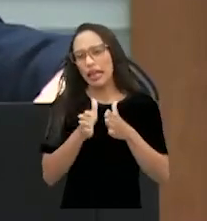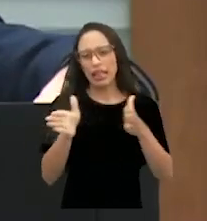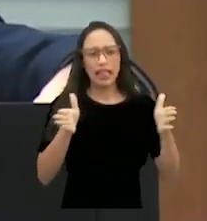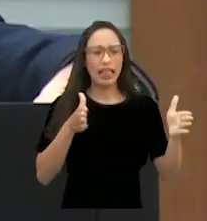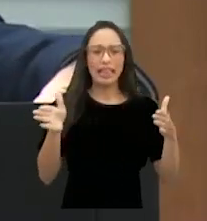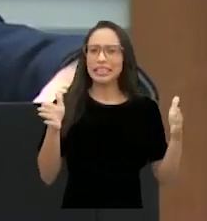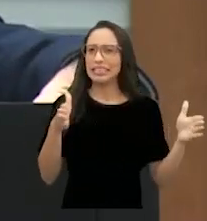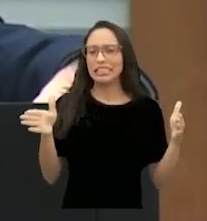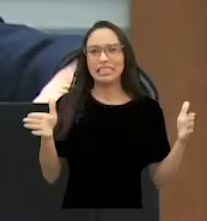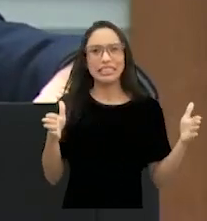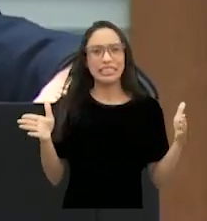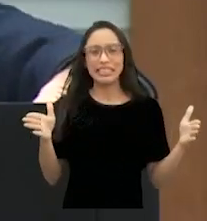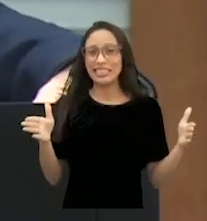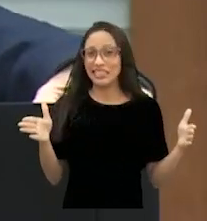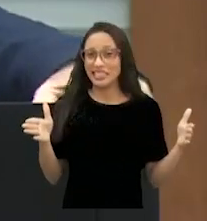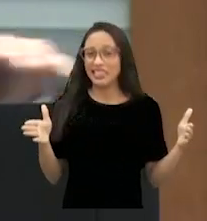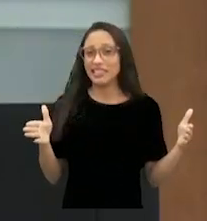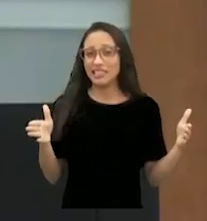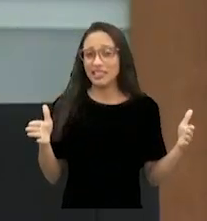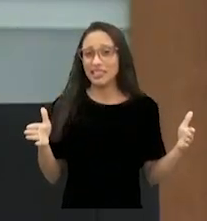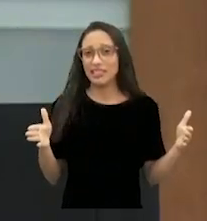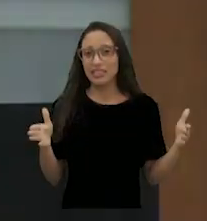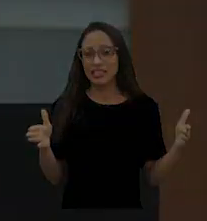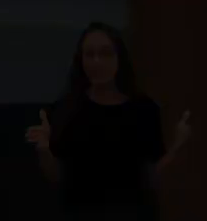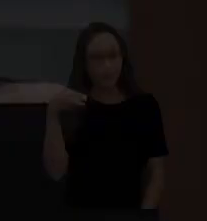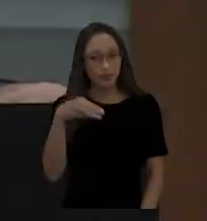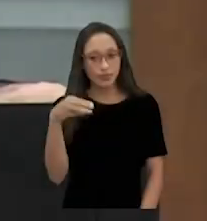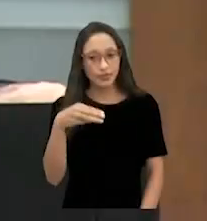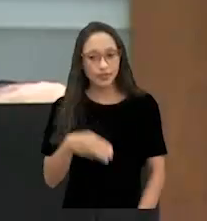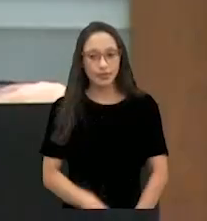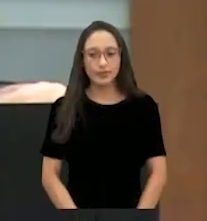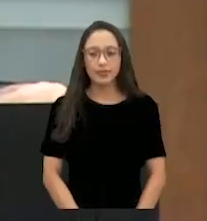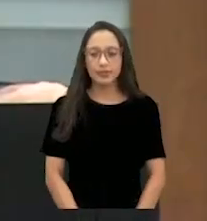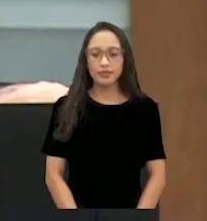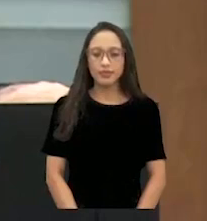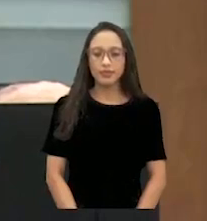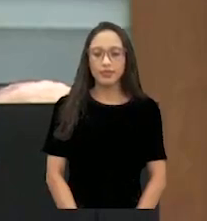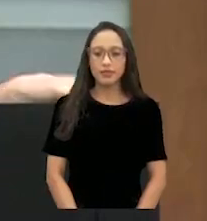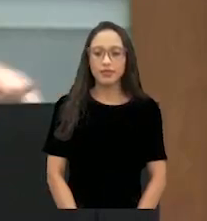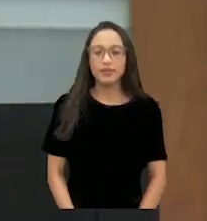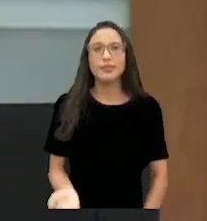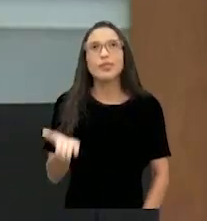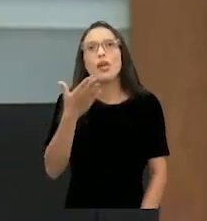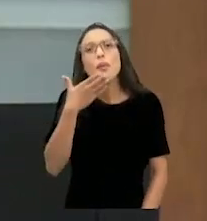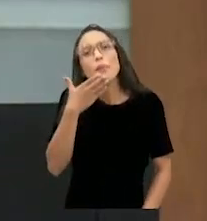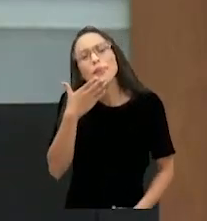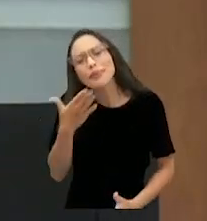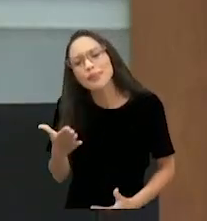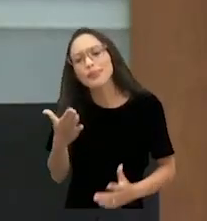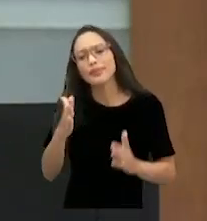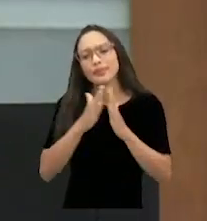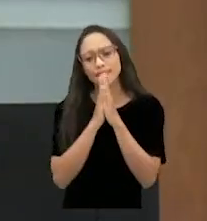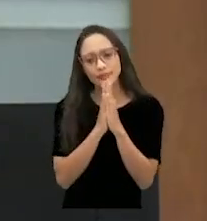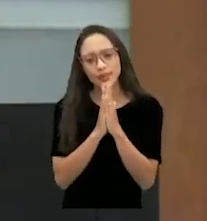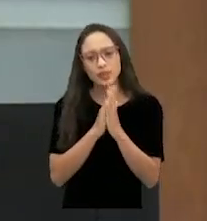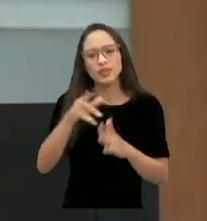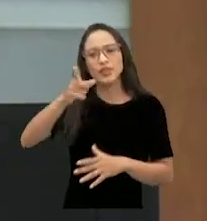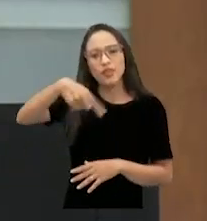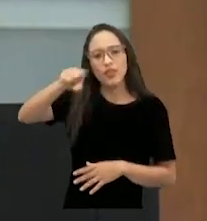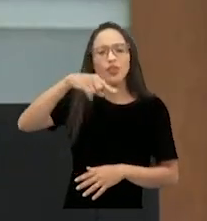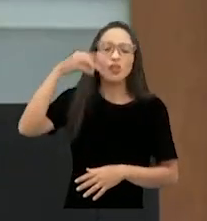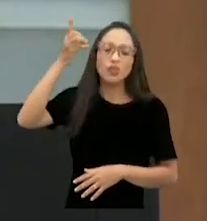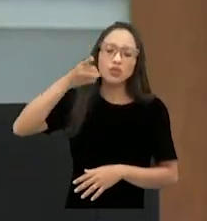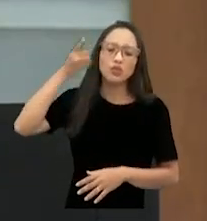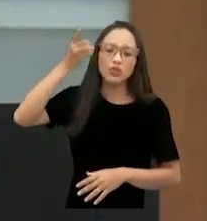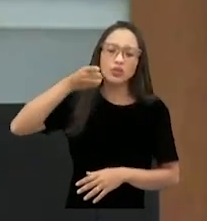deputados, é muito tempo. Eu faço esse apelo aos deputados que defendem